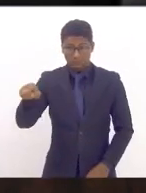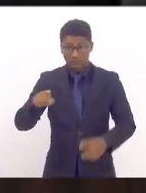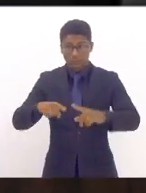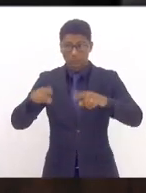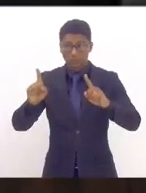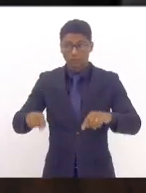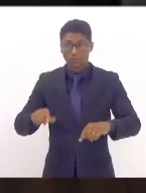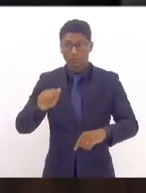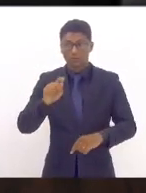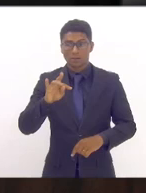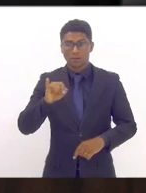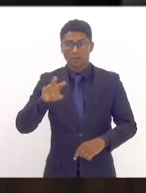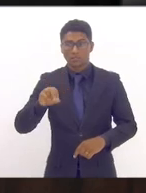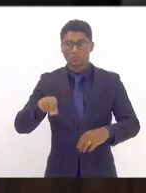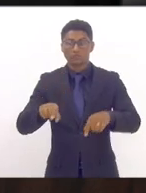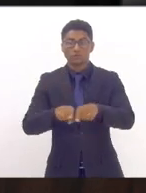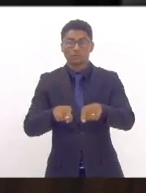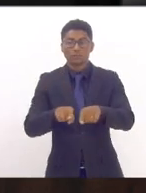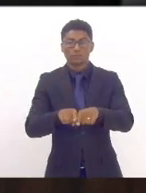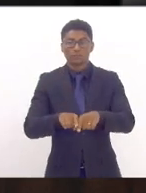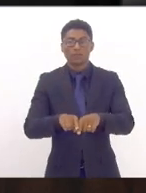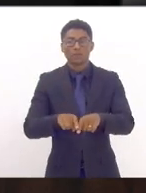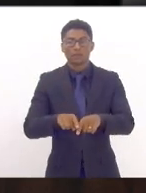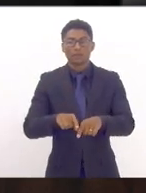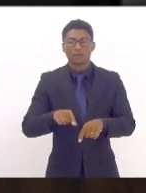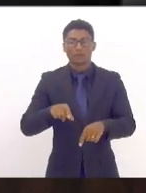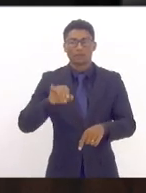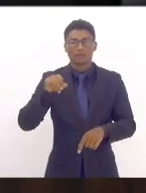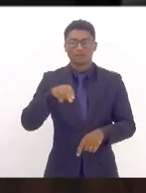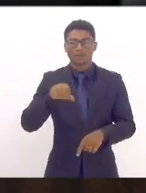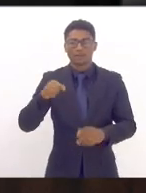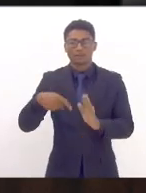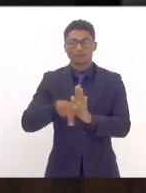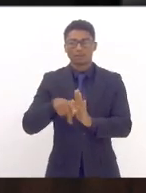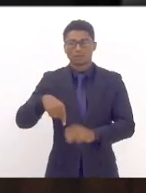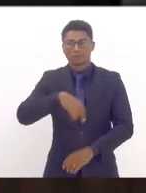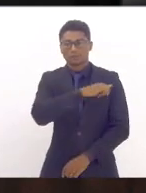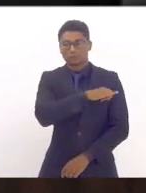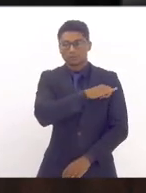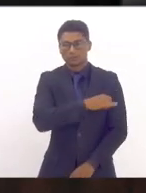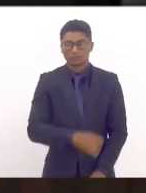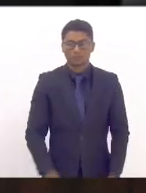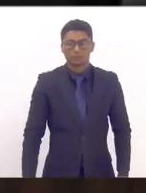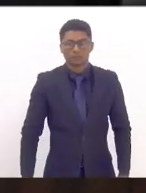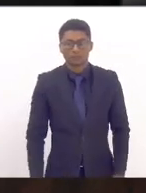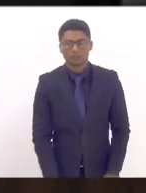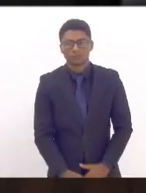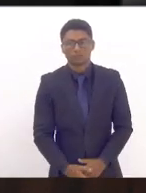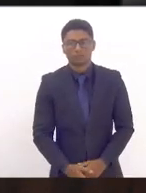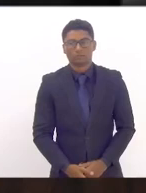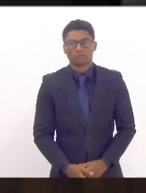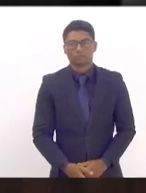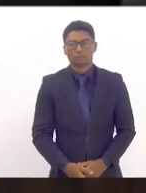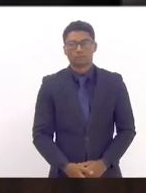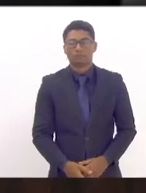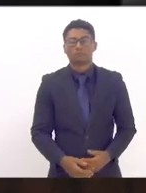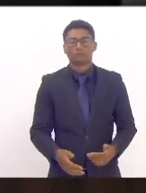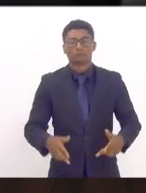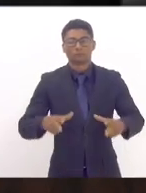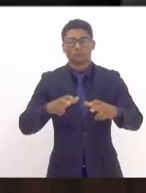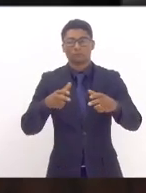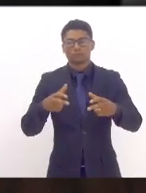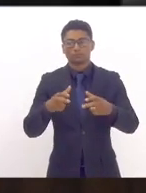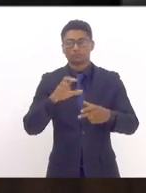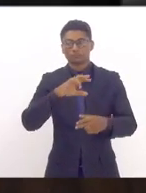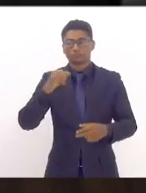Servidores ativos e nativos e pensionistas do Estado do Rio de Janeiro vendendo de pareceres das comissões de condição de